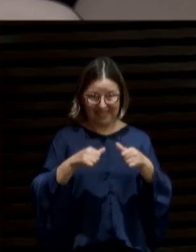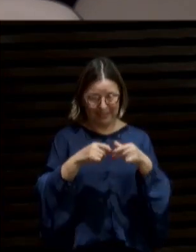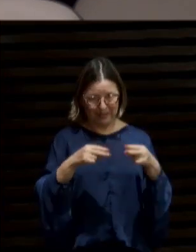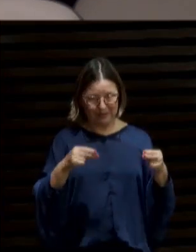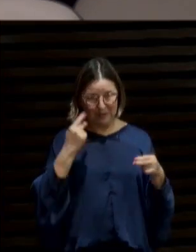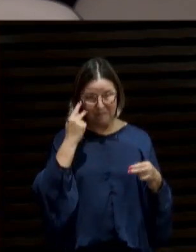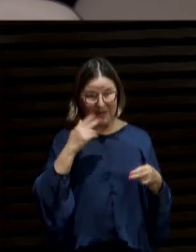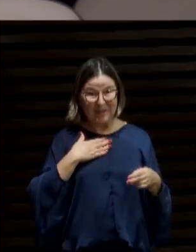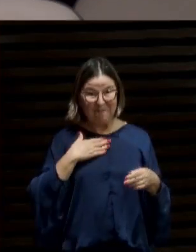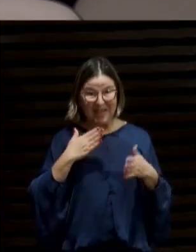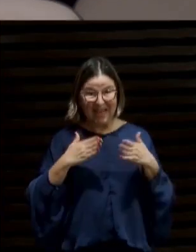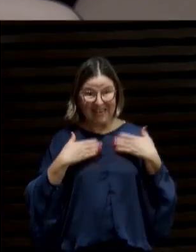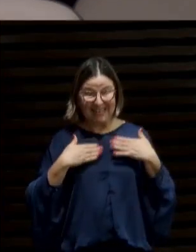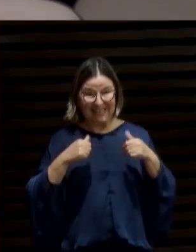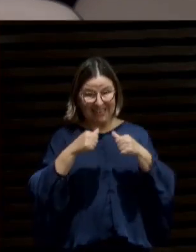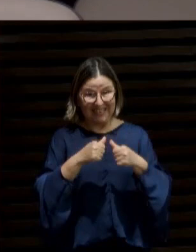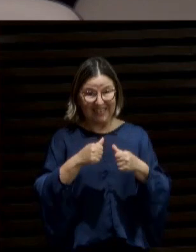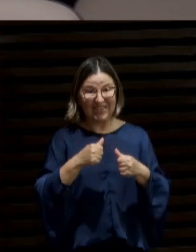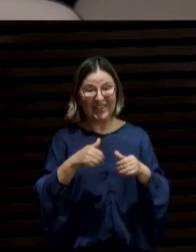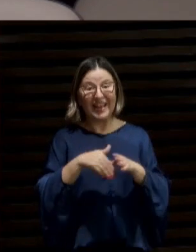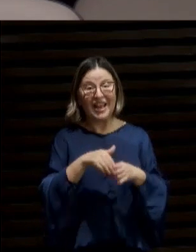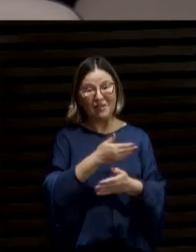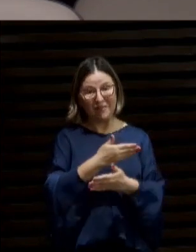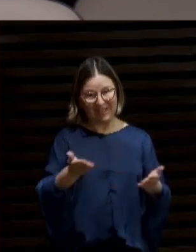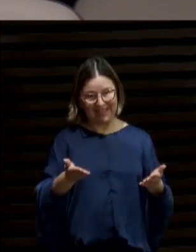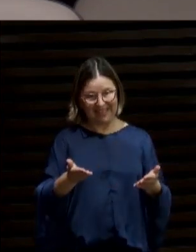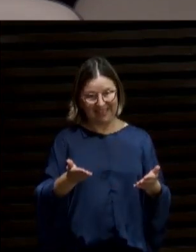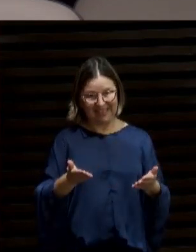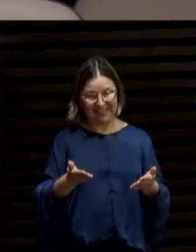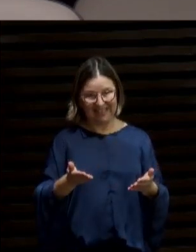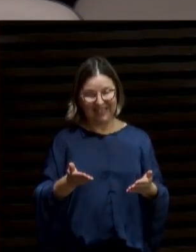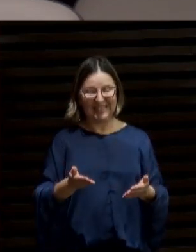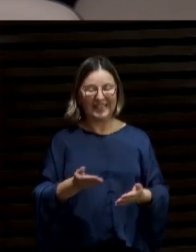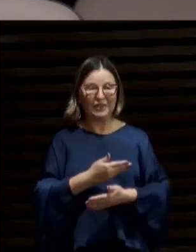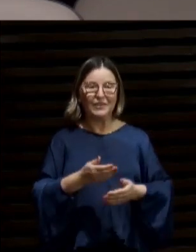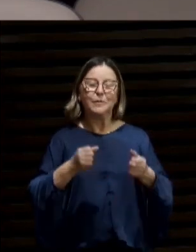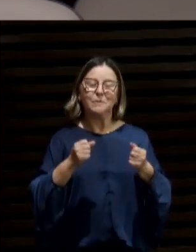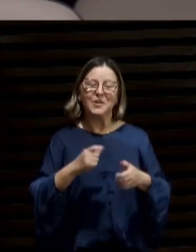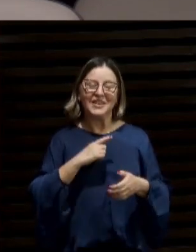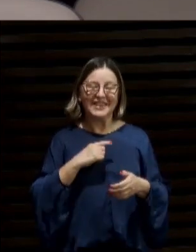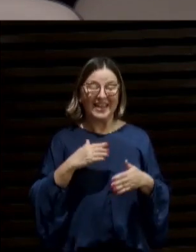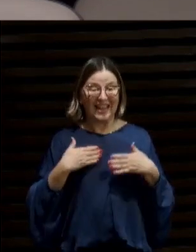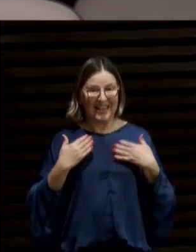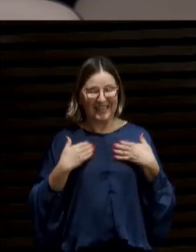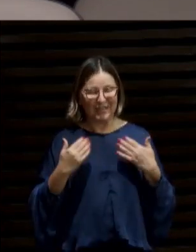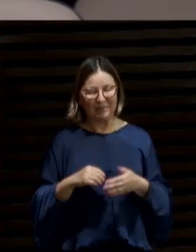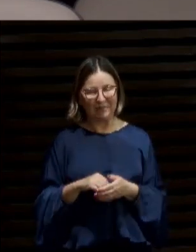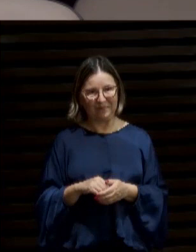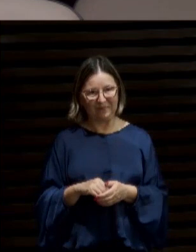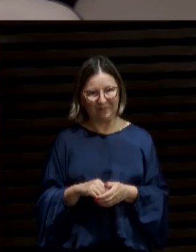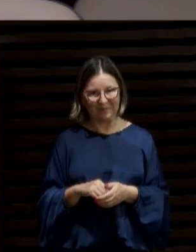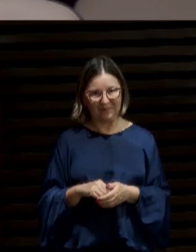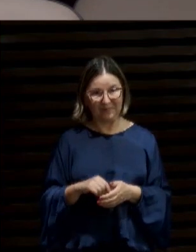vocês, e o gozo de vocês seja completo, vocês possam ter alegria. Depois, outra coisa que ele nos